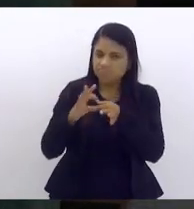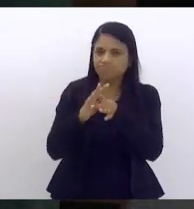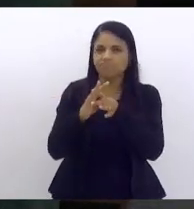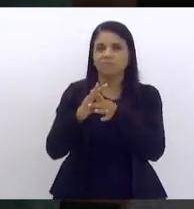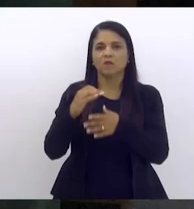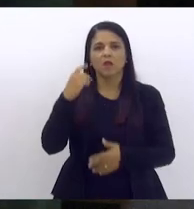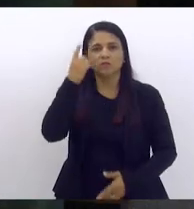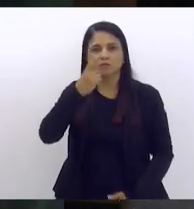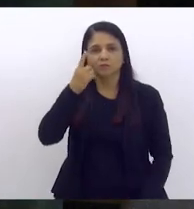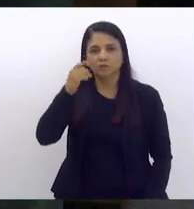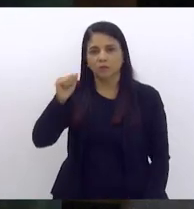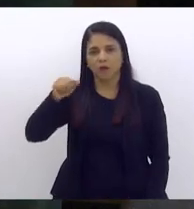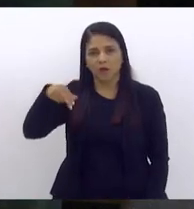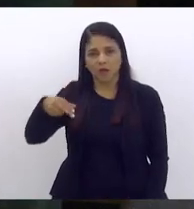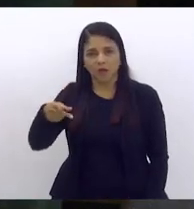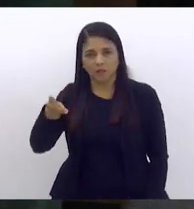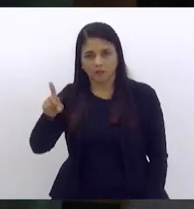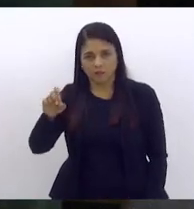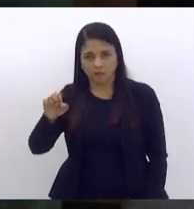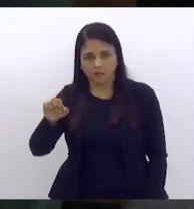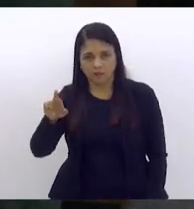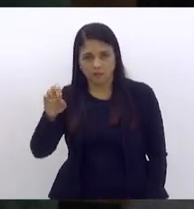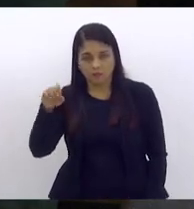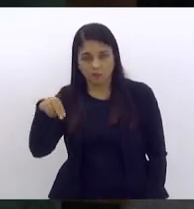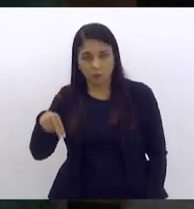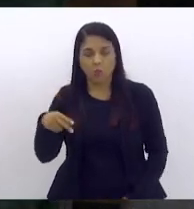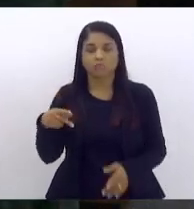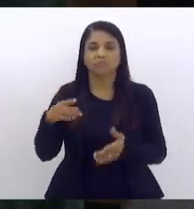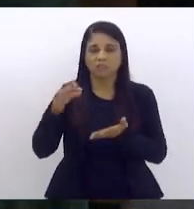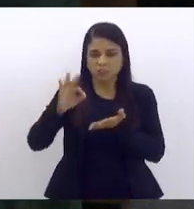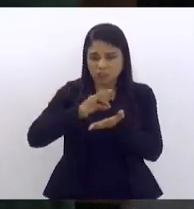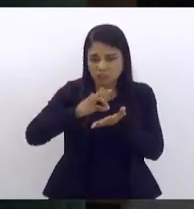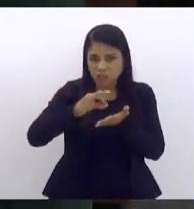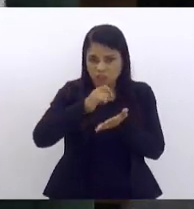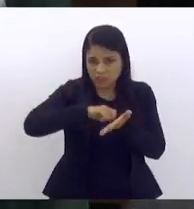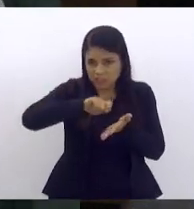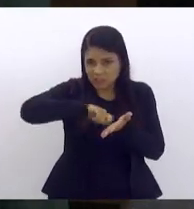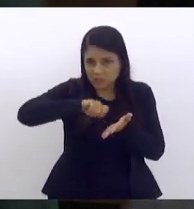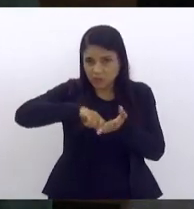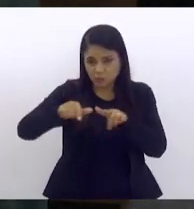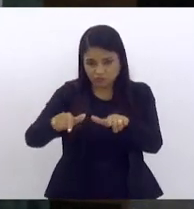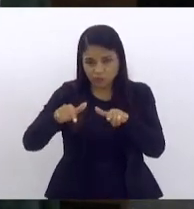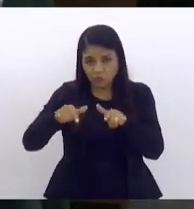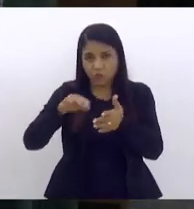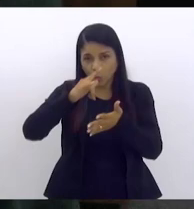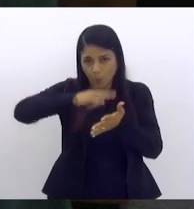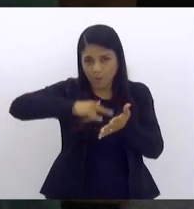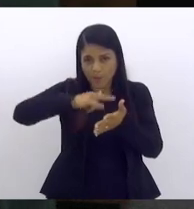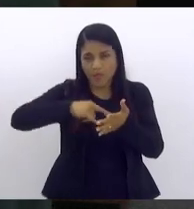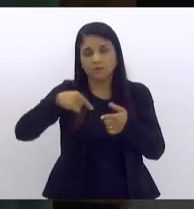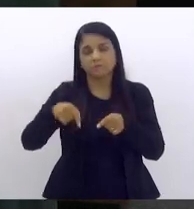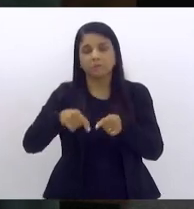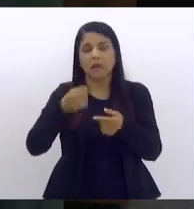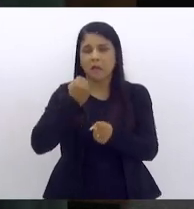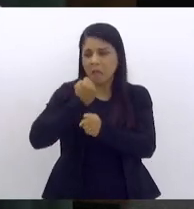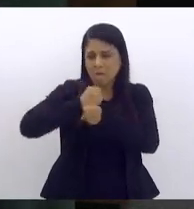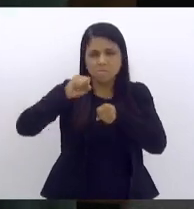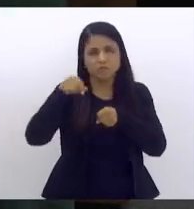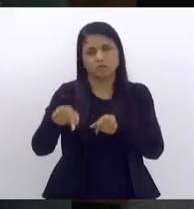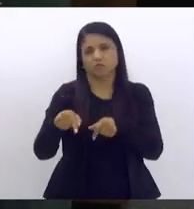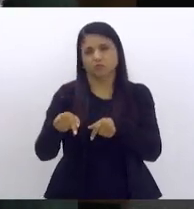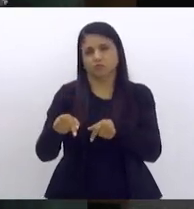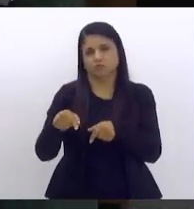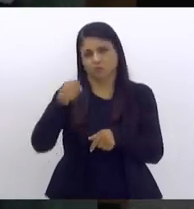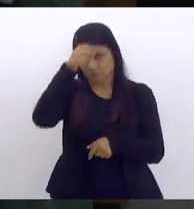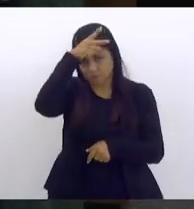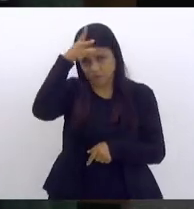fazer um repúdio por escrito, trazendo aí a Assembleia Legislativa também no âmbito para esse debate. E, além disso, senhora